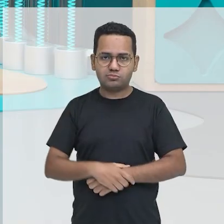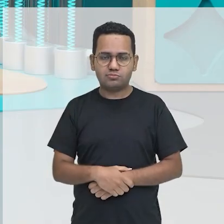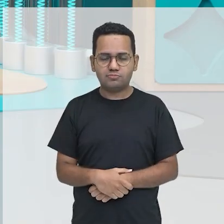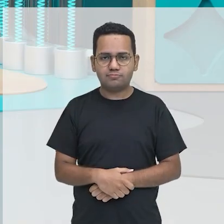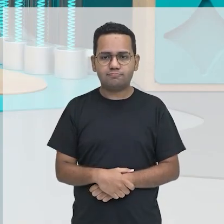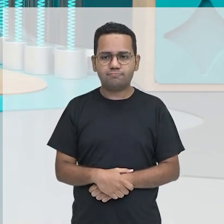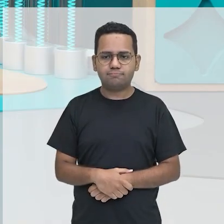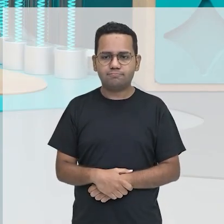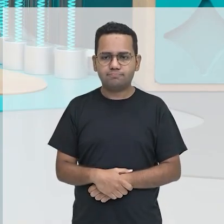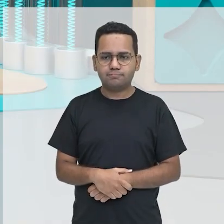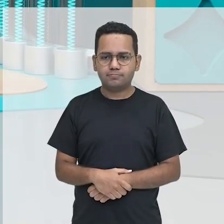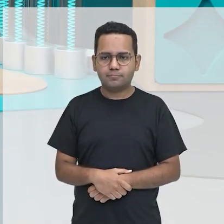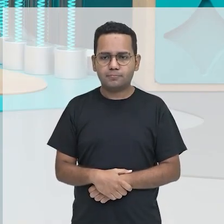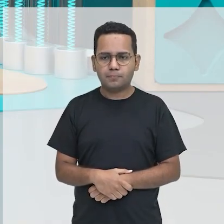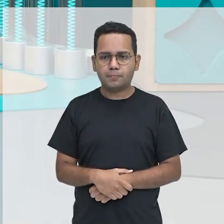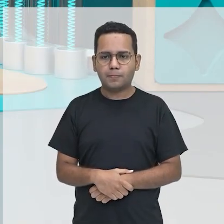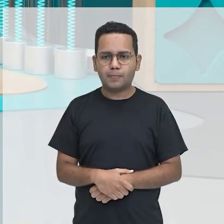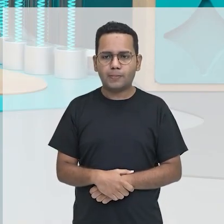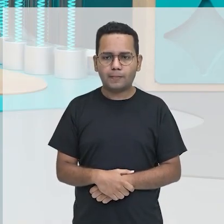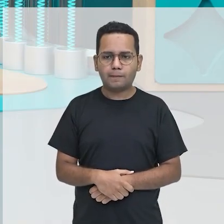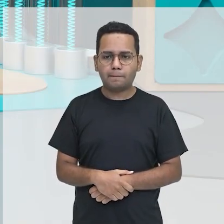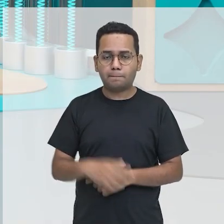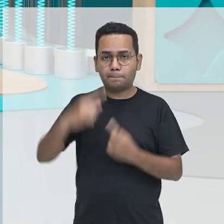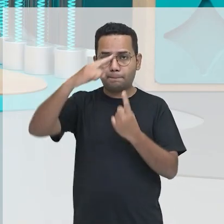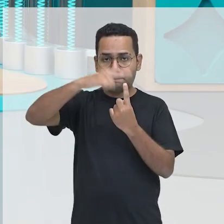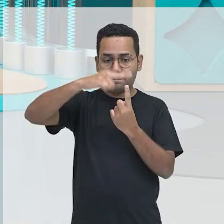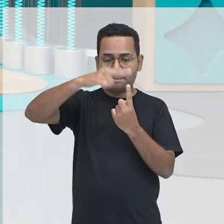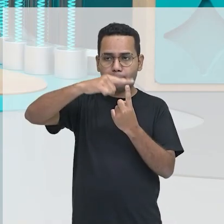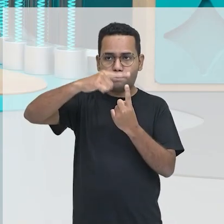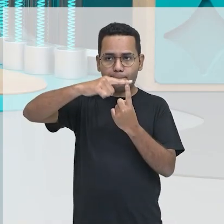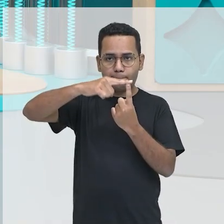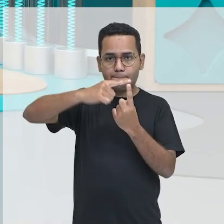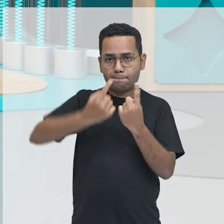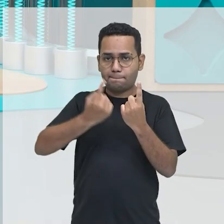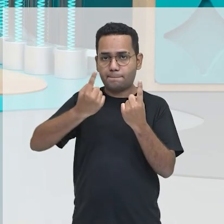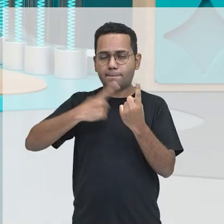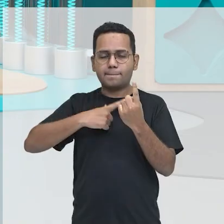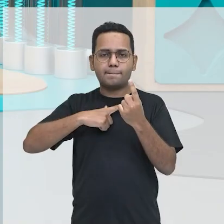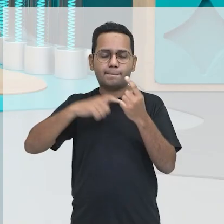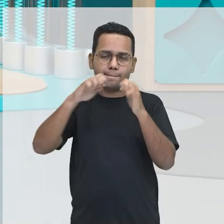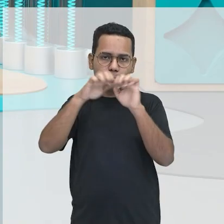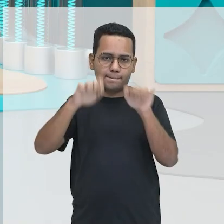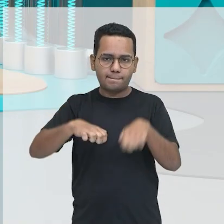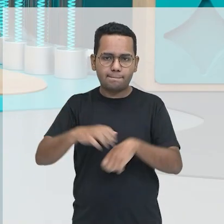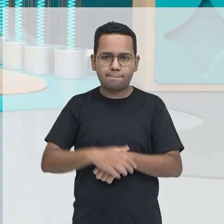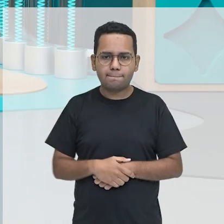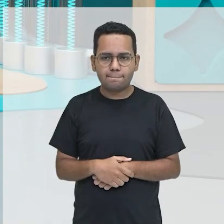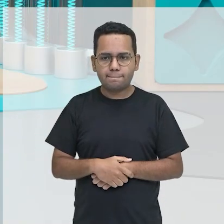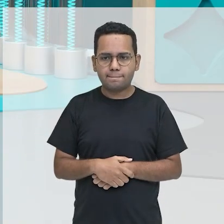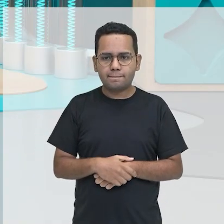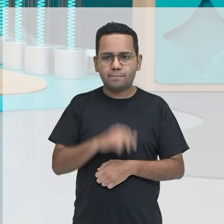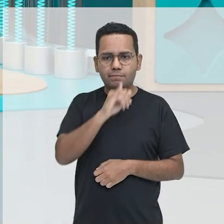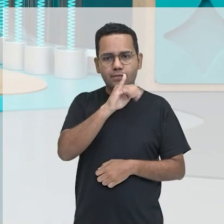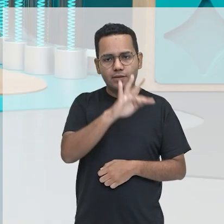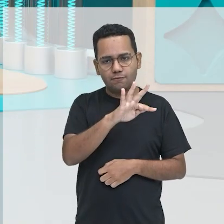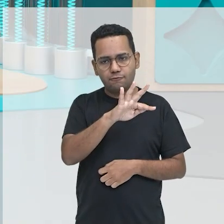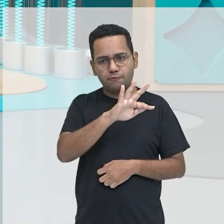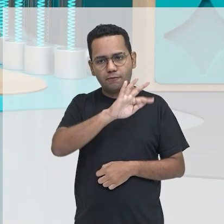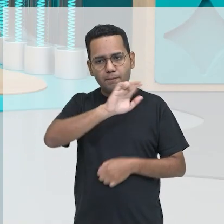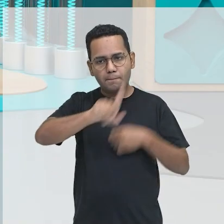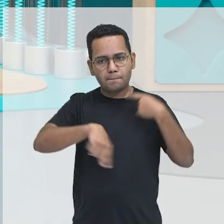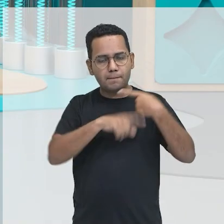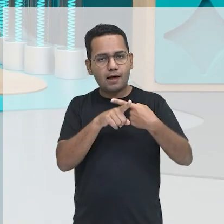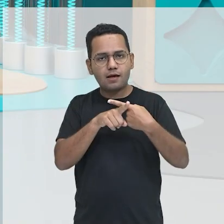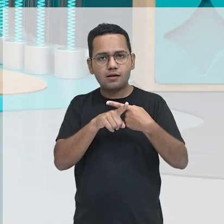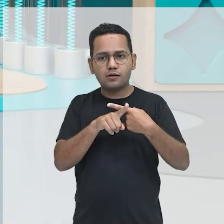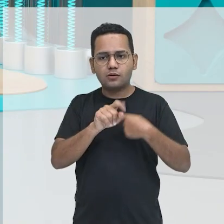orações subordinadas, condicionais do tipo 1, tem sempre essa estrutura. If, aí a primeira oração, que